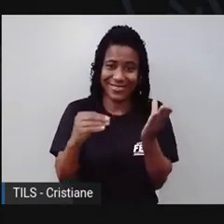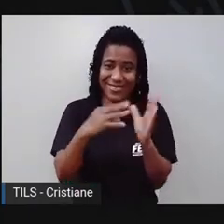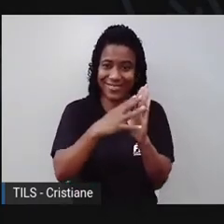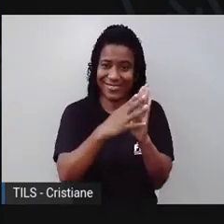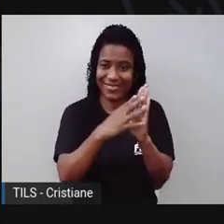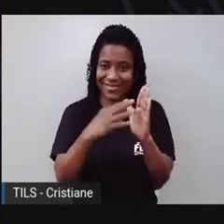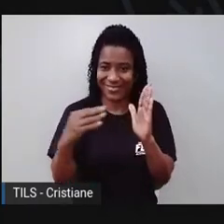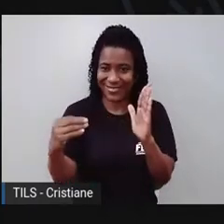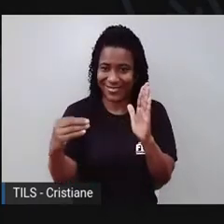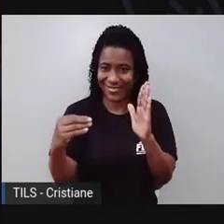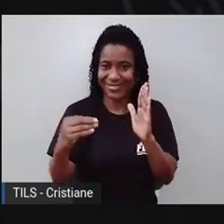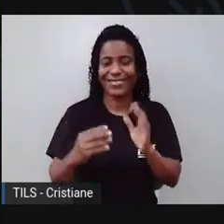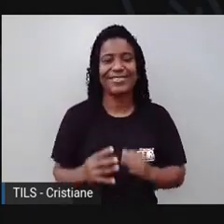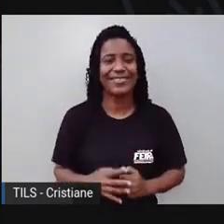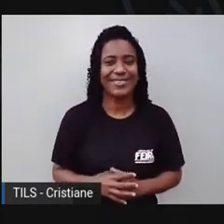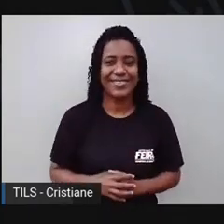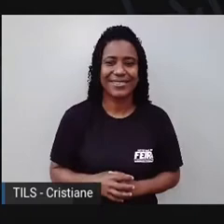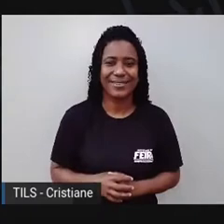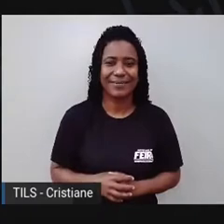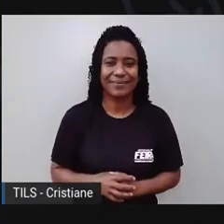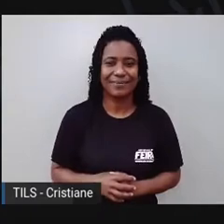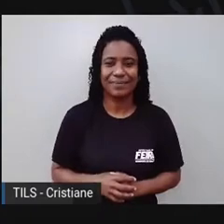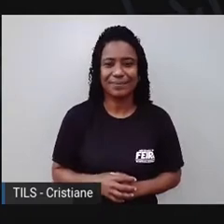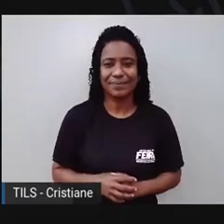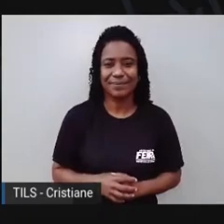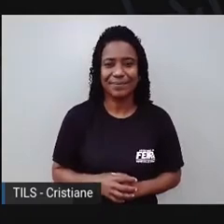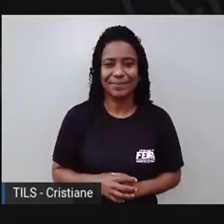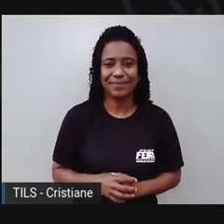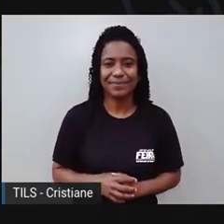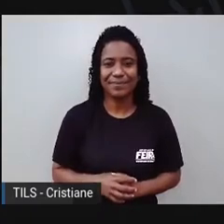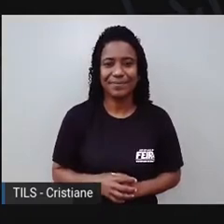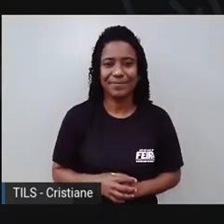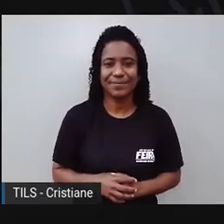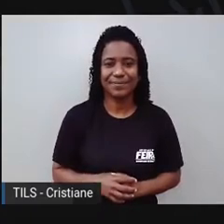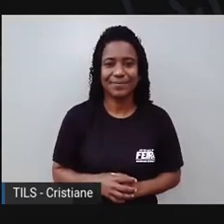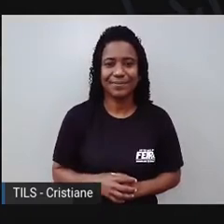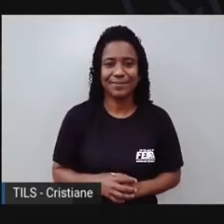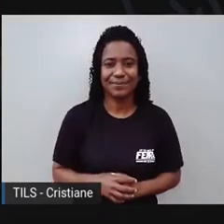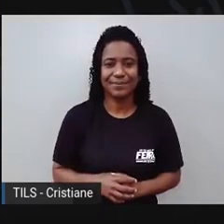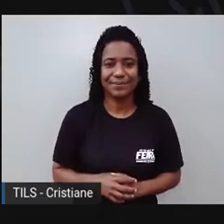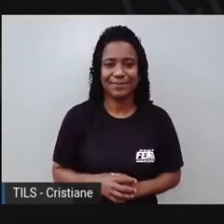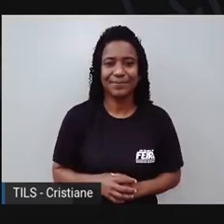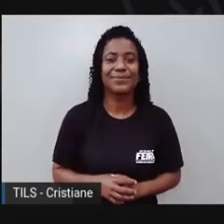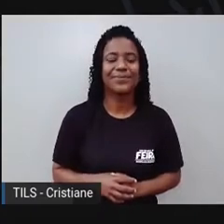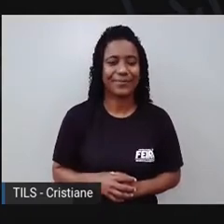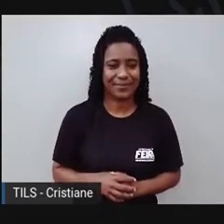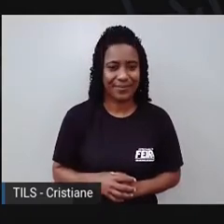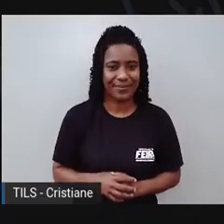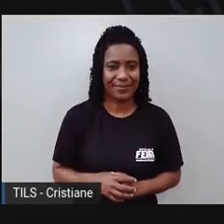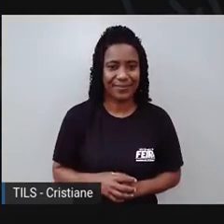Então, você vai fazendo com um pedacinho de papel. Ou então,